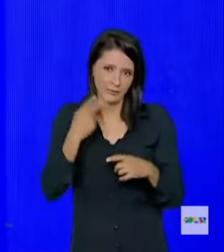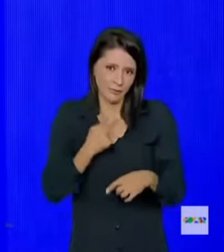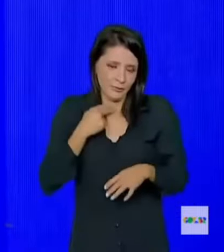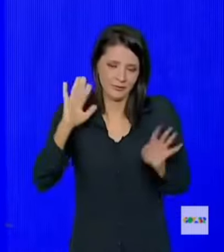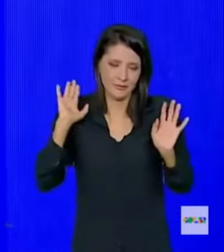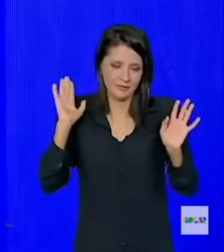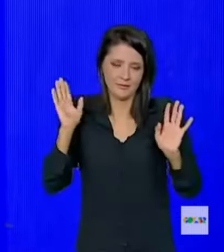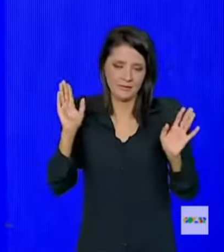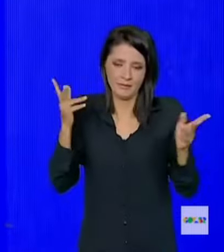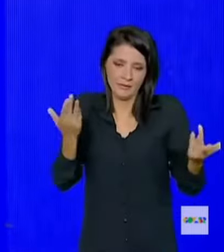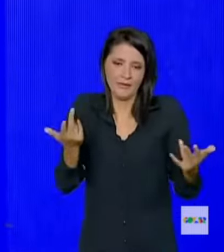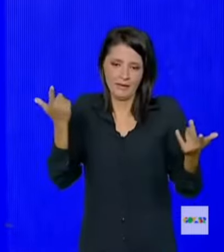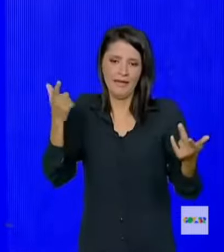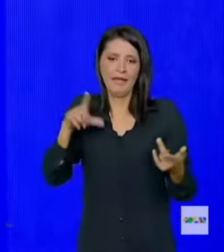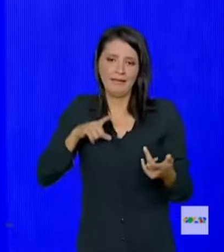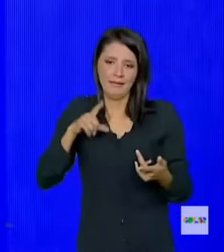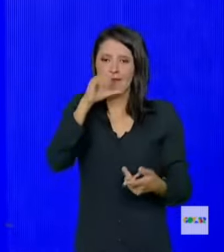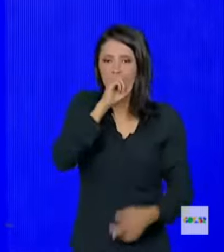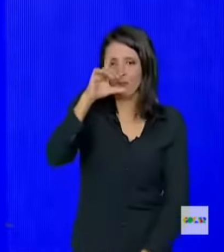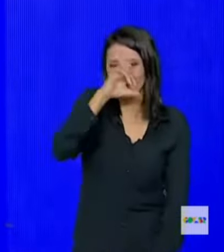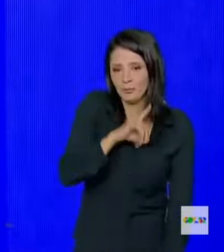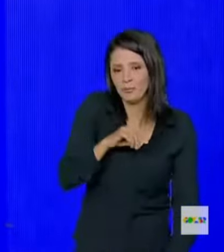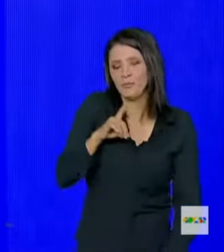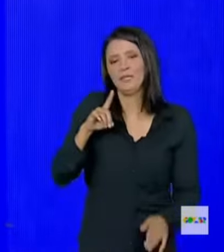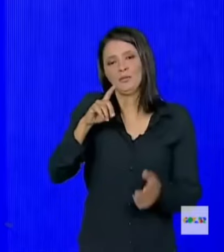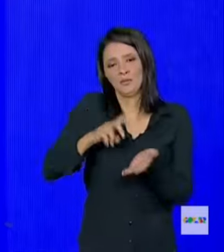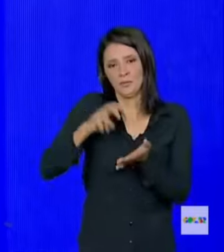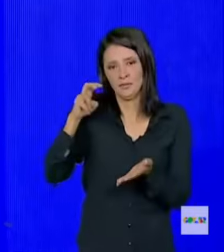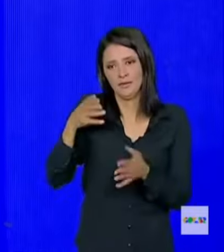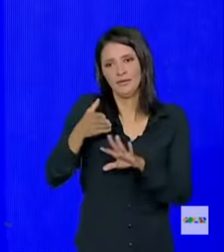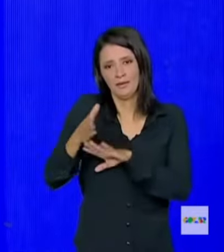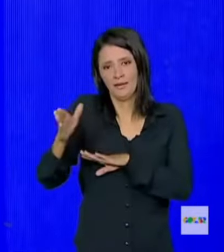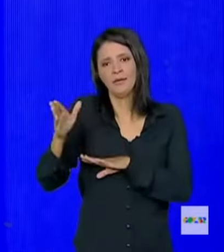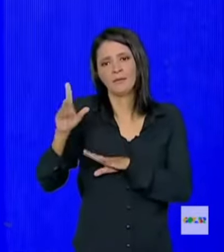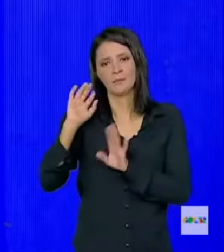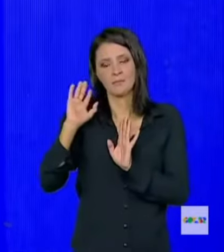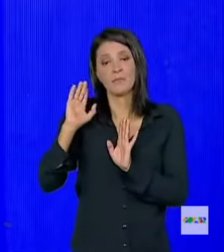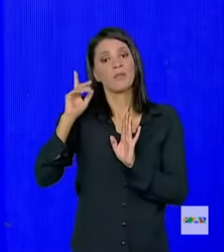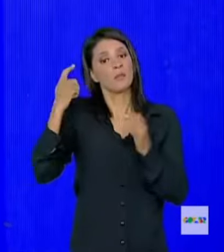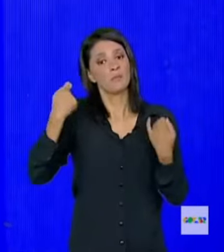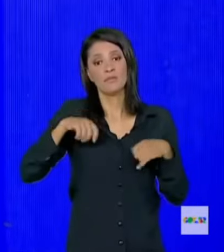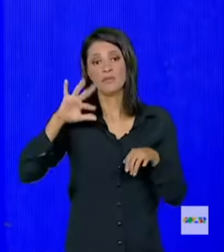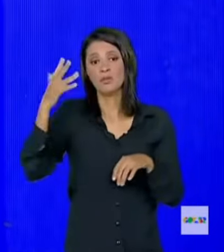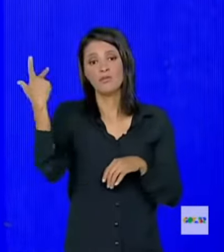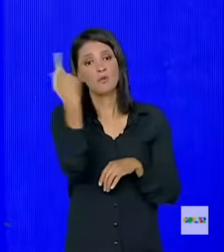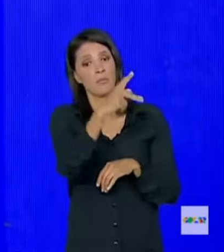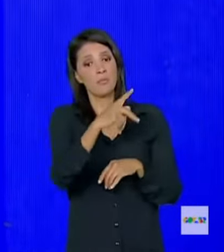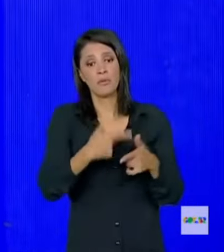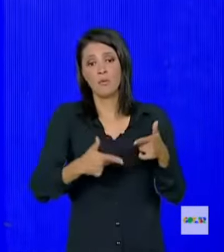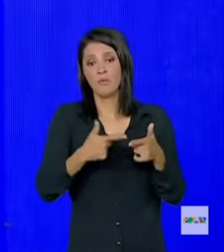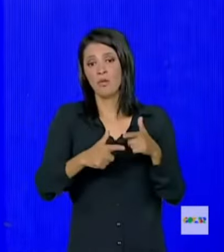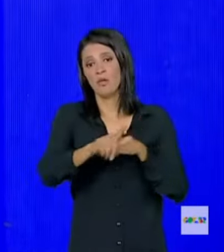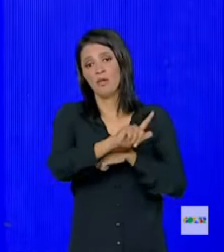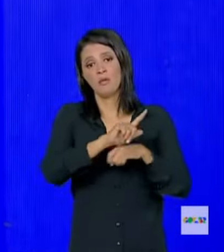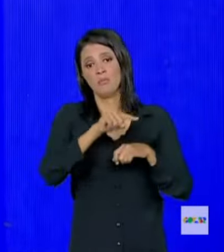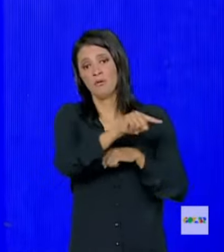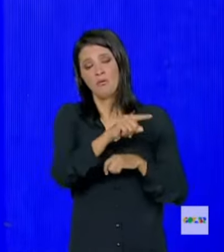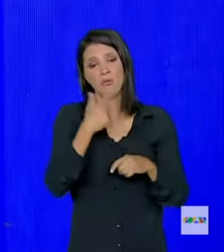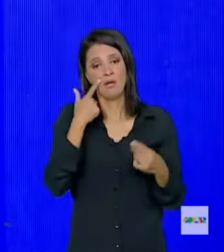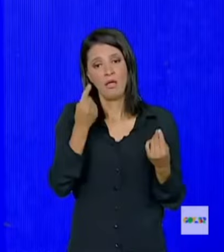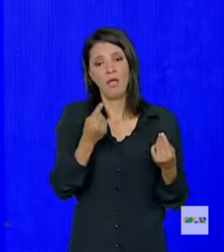querem até de sábado de manhã, domingo de manhã. Então nós temos que resolver o problema dos comerciários, não é ficar os